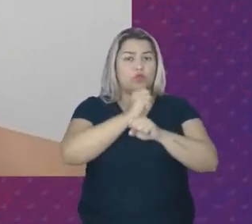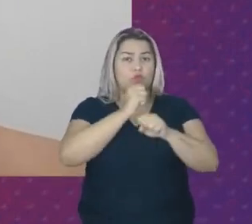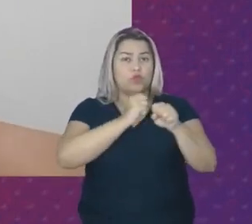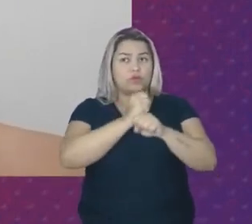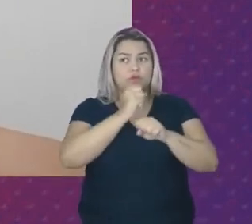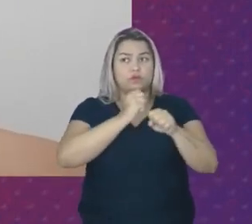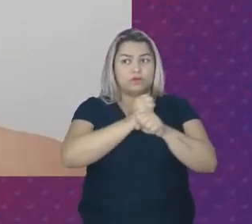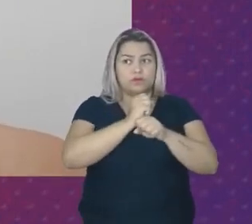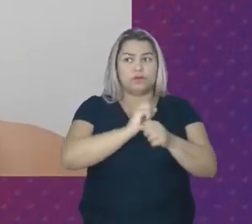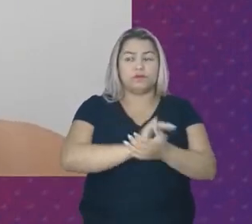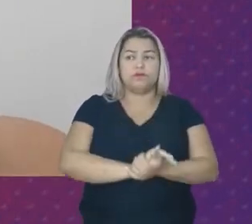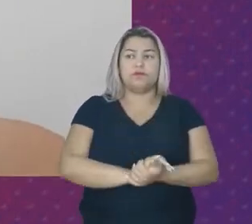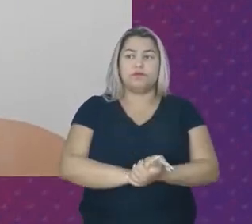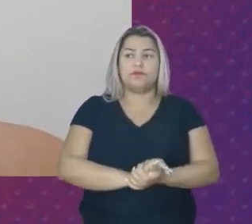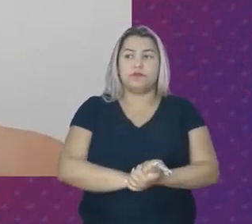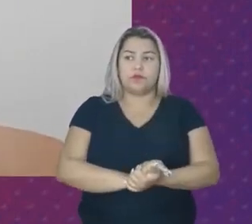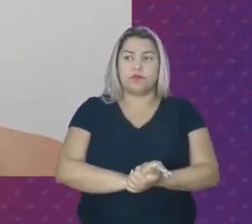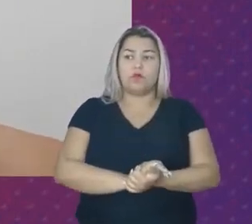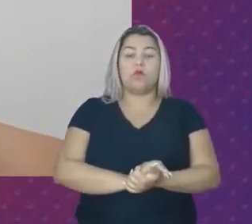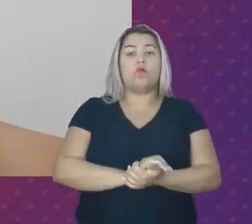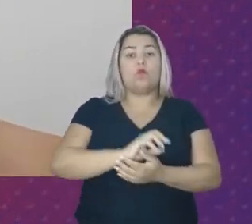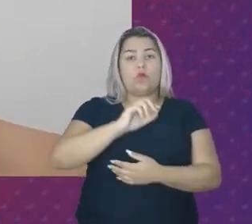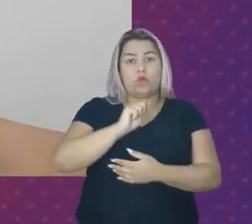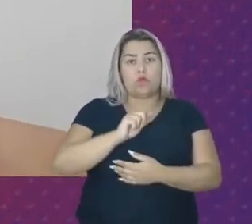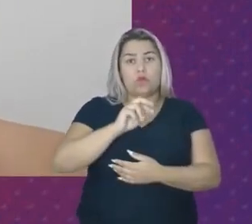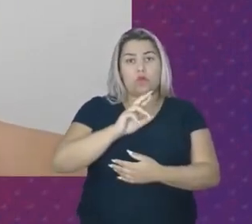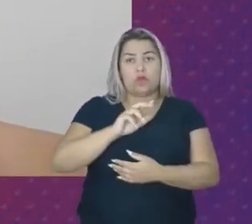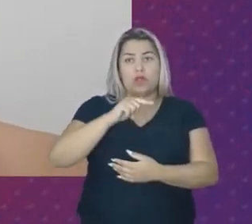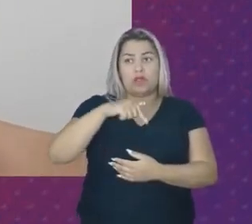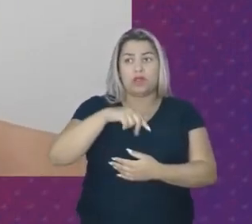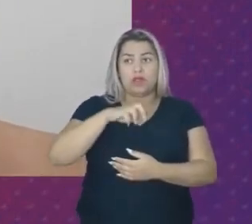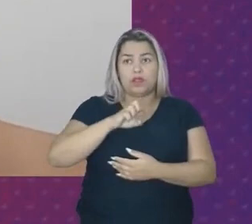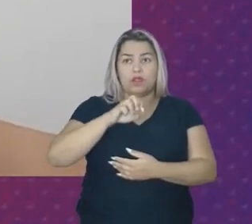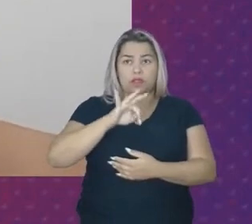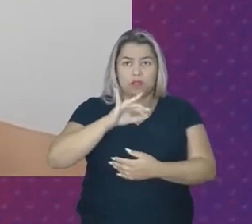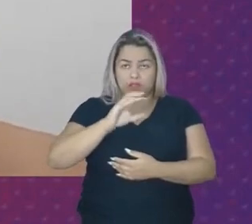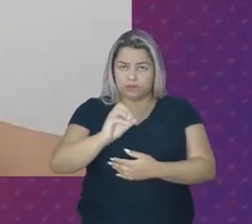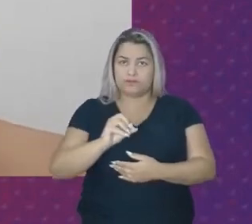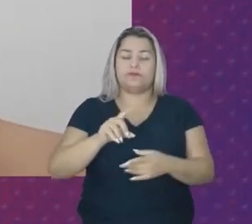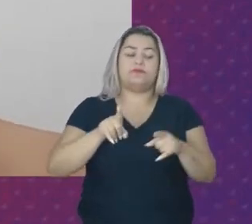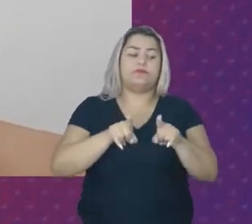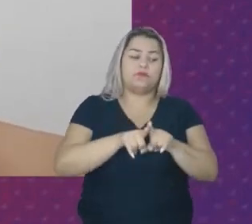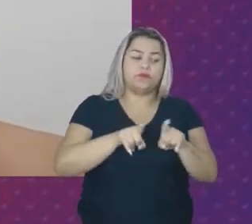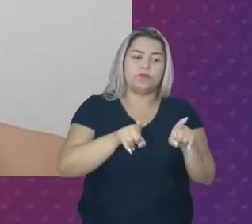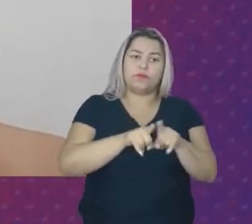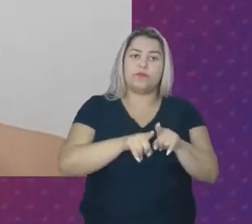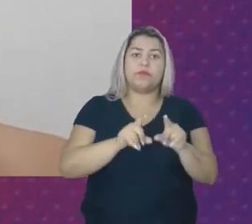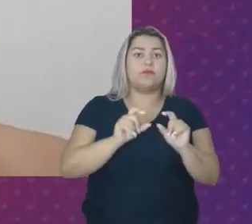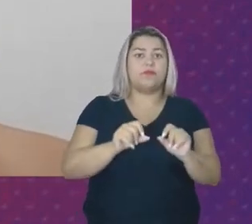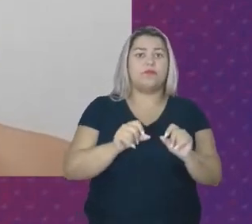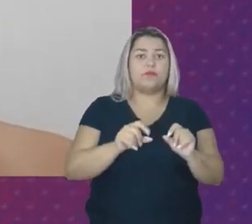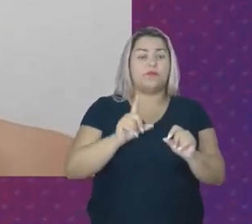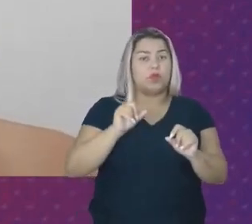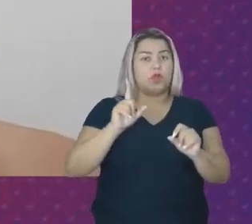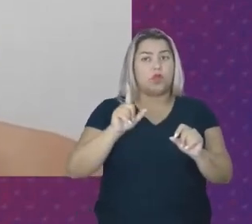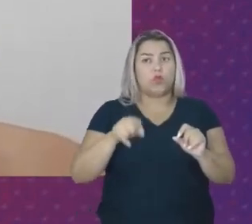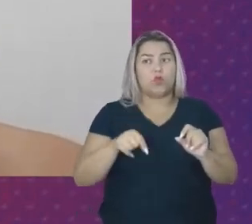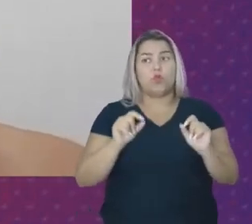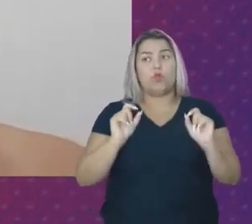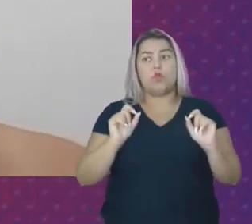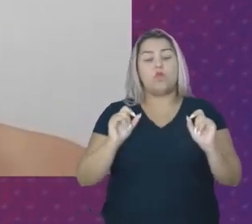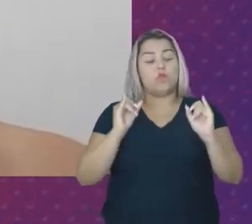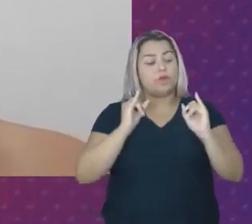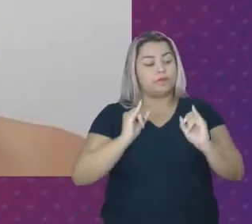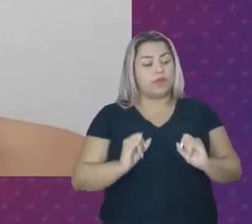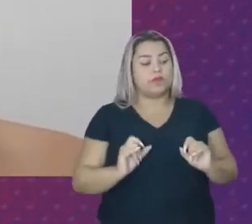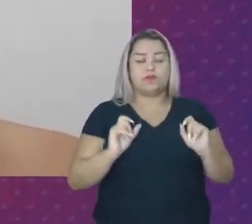construção. Então, o arquétipo de fora da lei traz um pouco dessa linha, dessa lógica, dessa